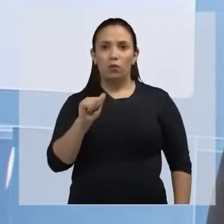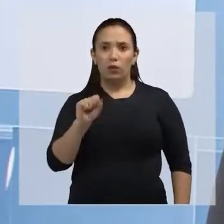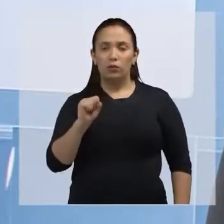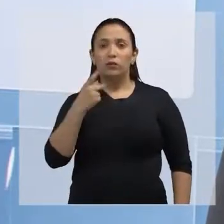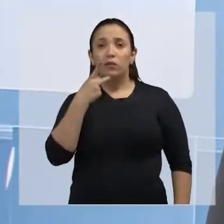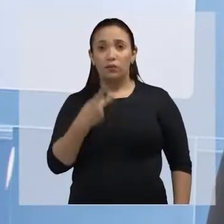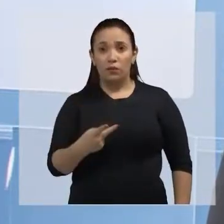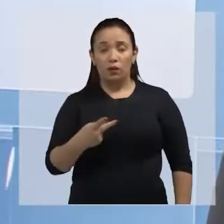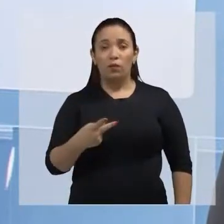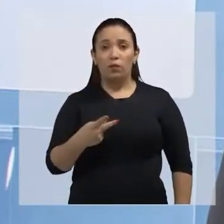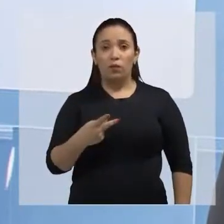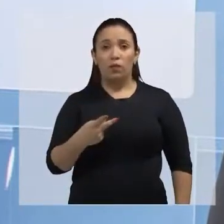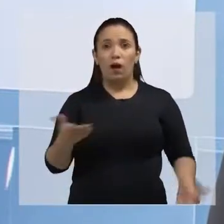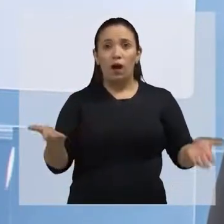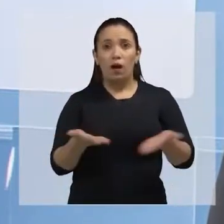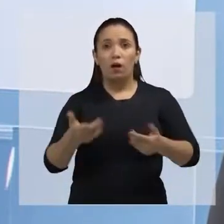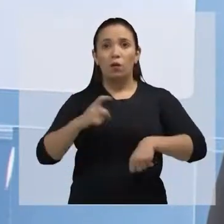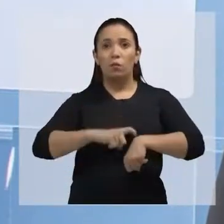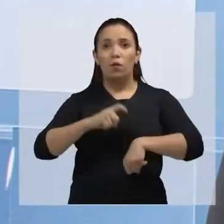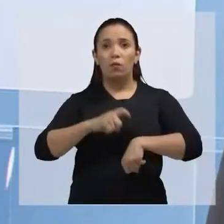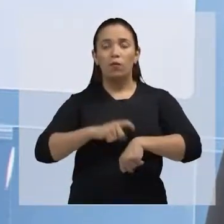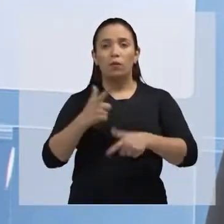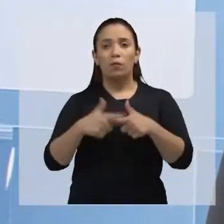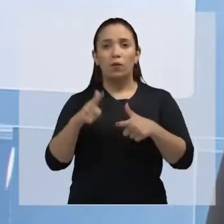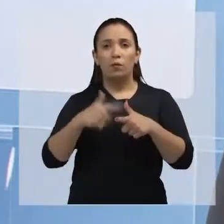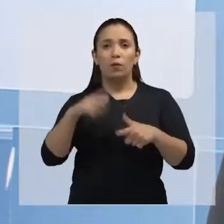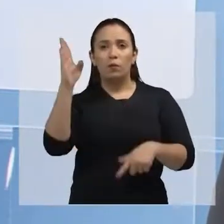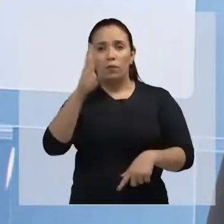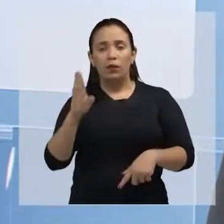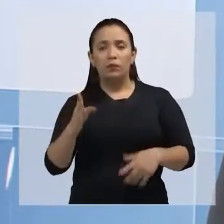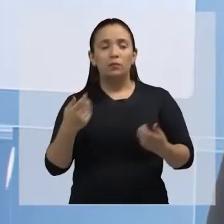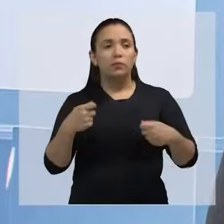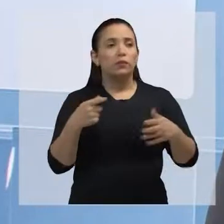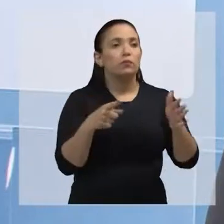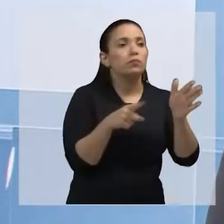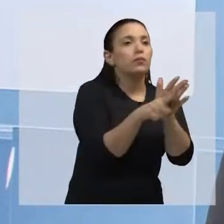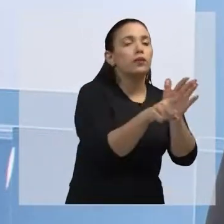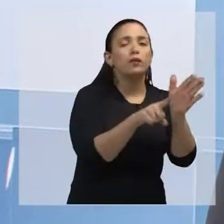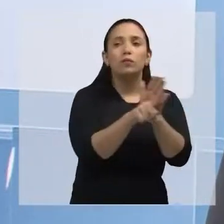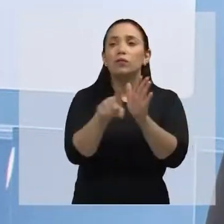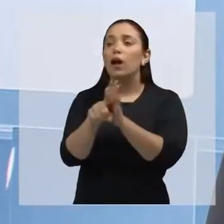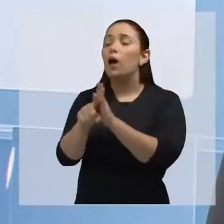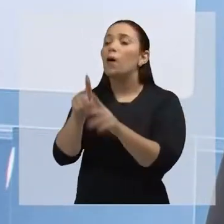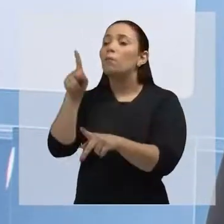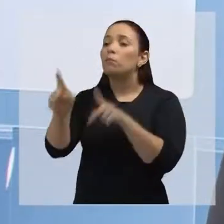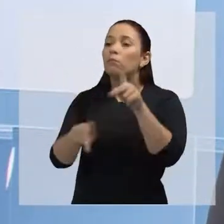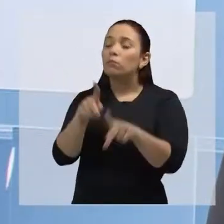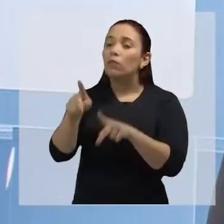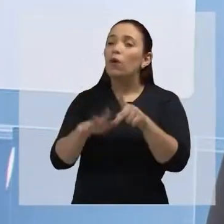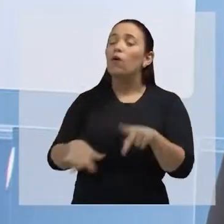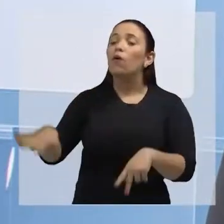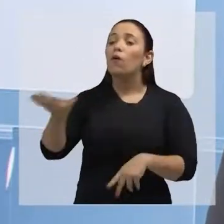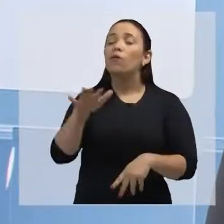vive o Brasil. Resta perguntar às instituições e ao povo que realmente está pensando no bem do país e das